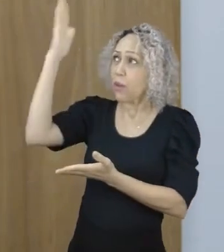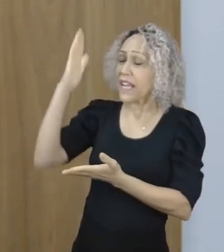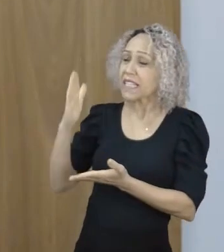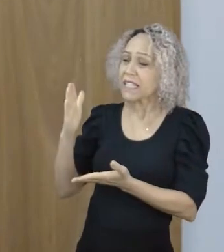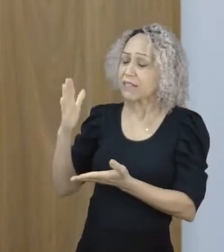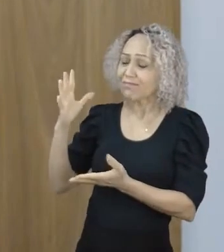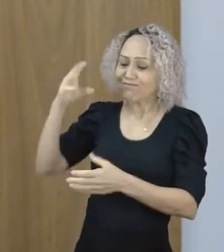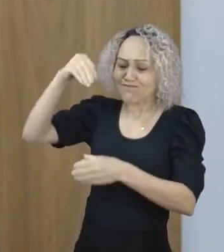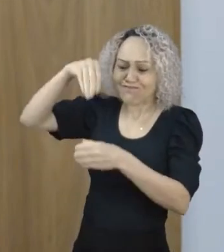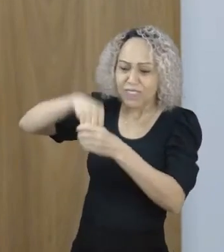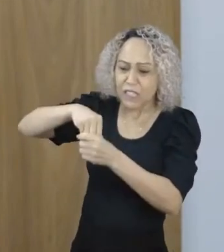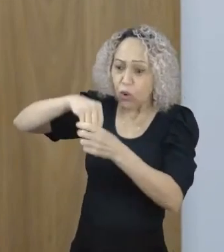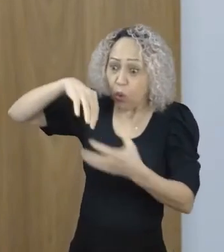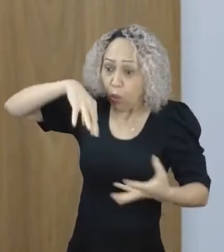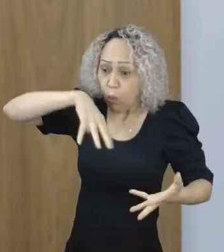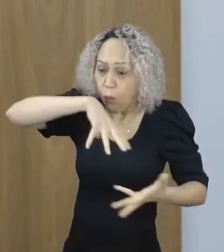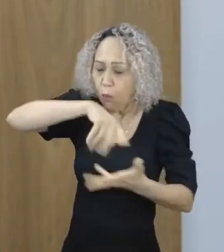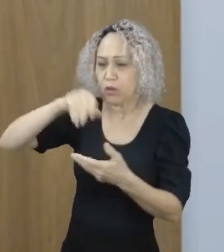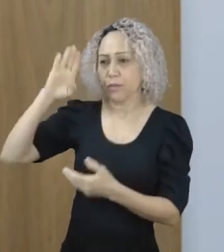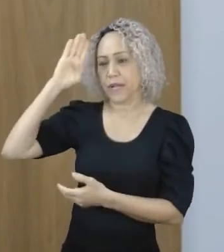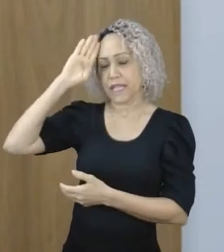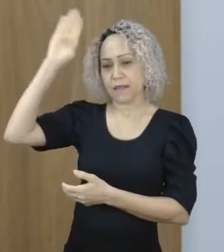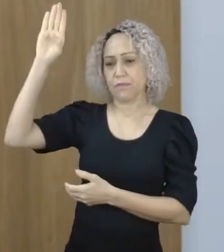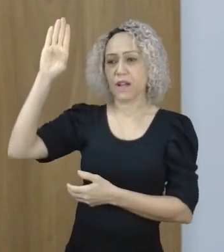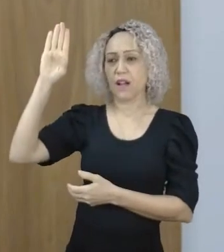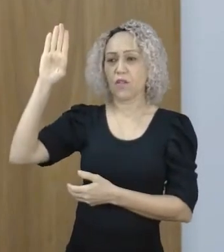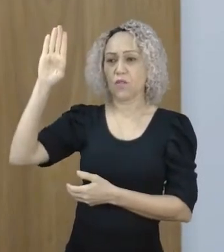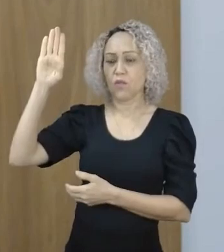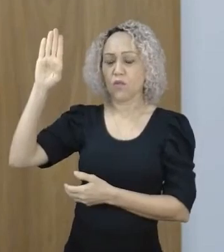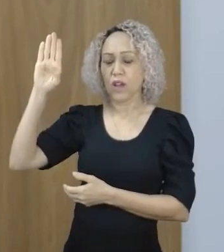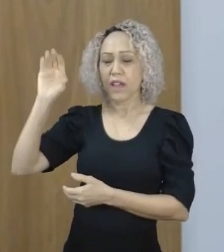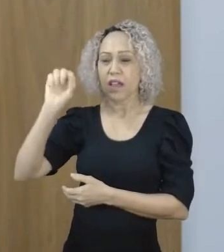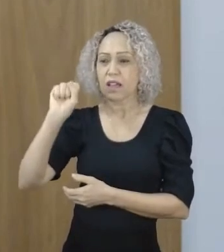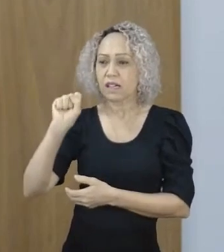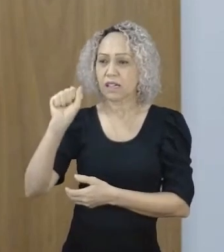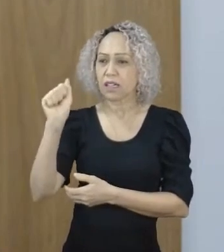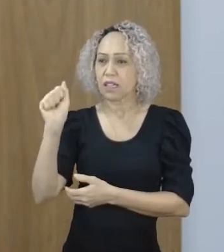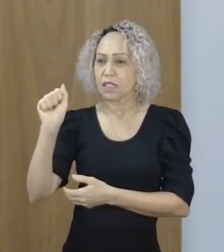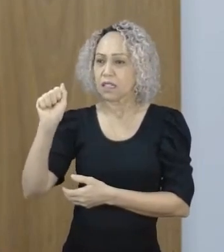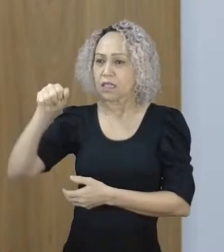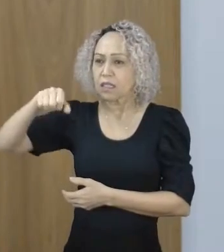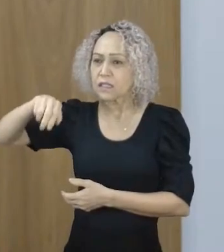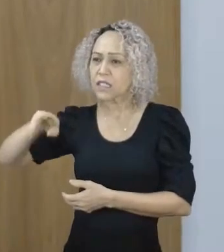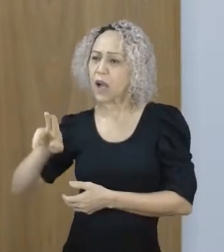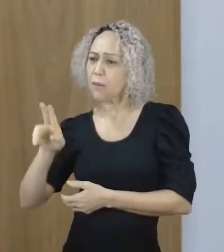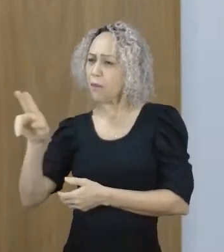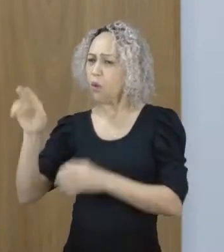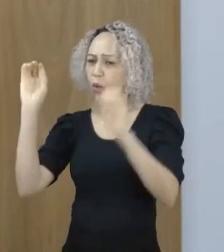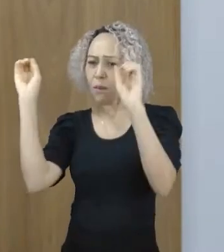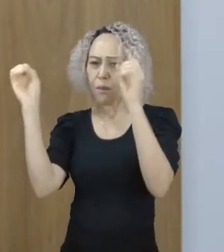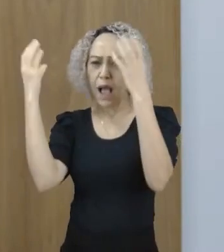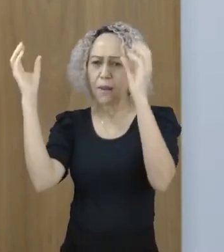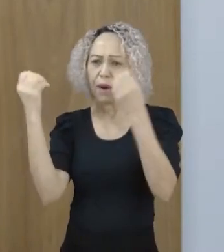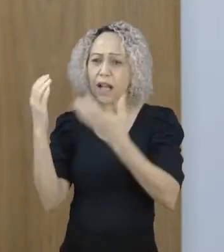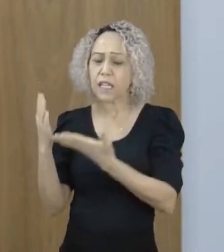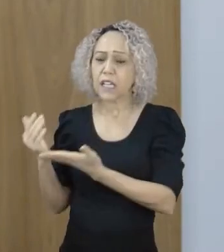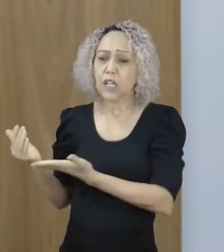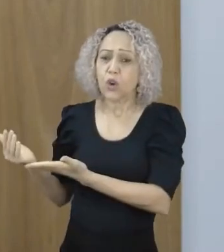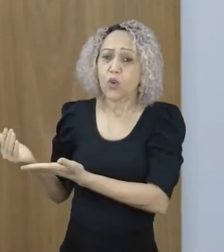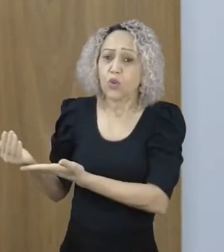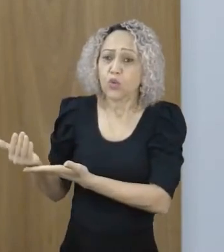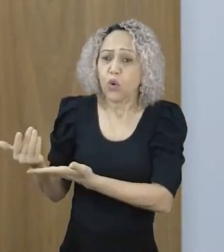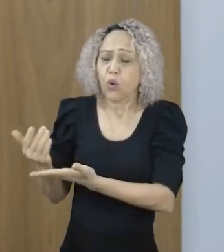cidades com assistência que faz a diferença na vida das pessoas num acidente, num infarto, numa condição